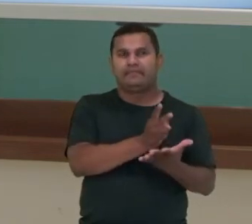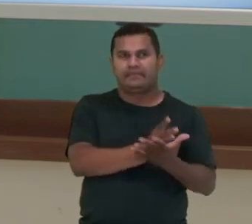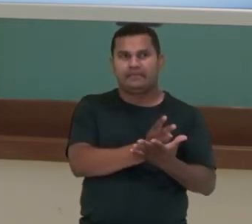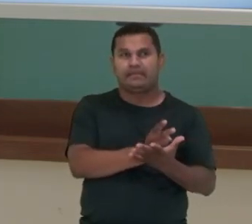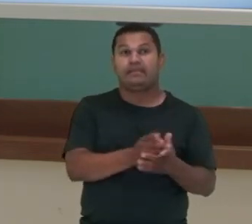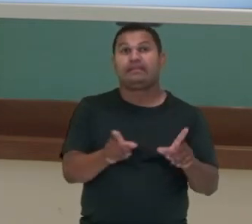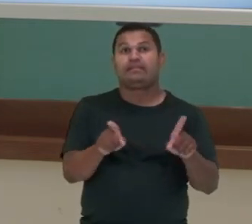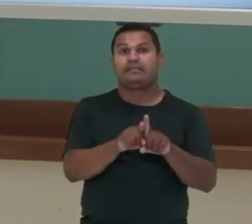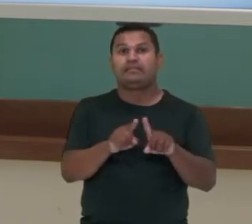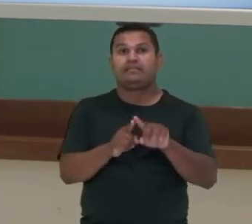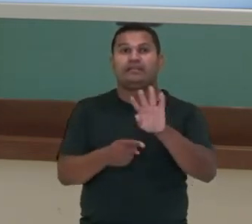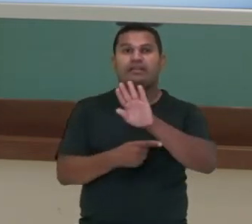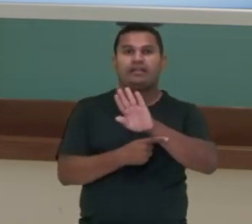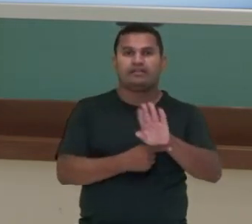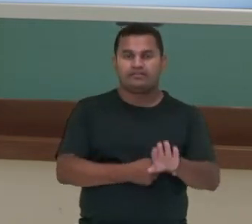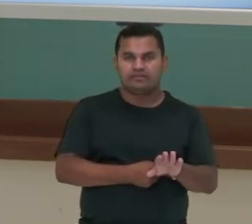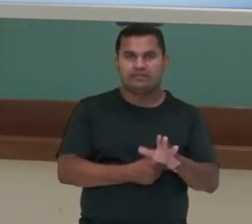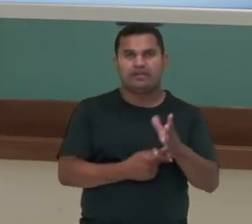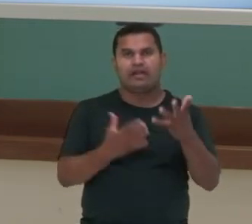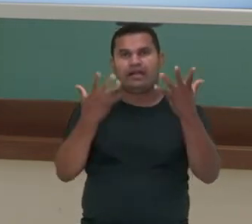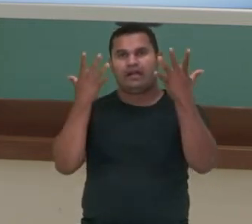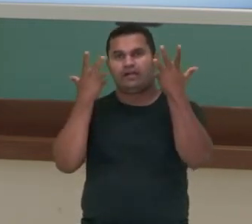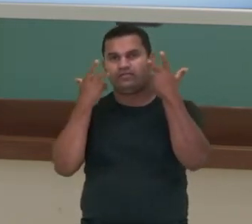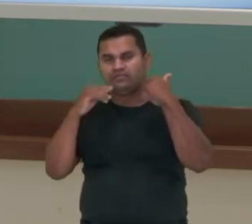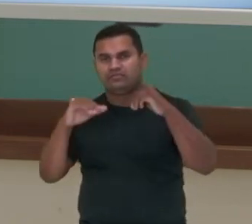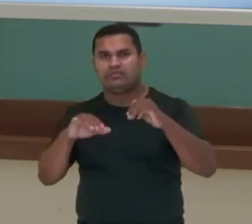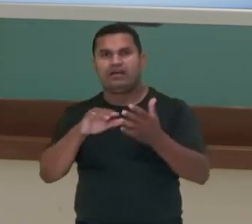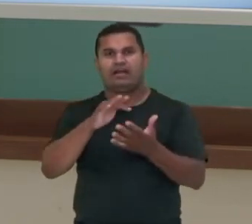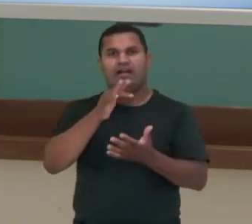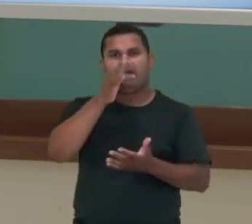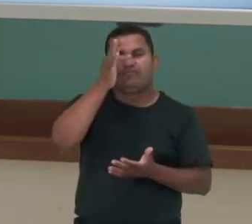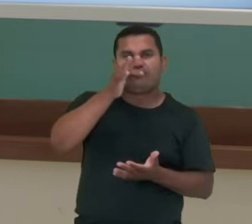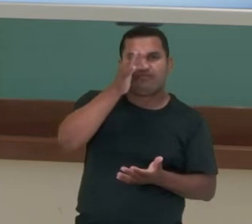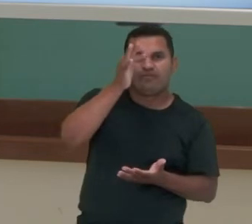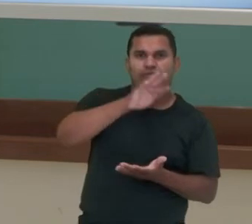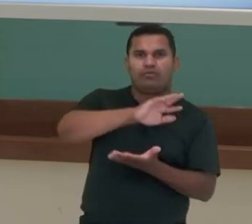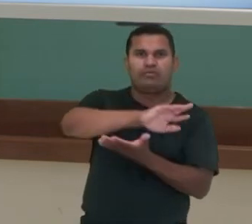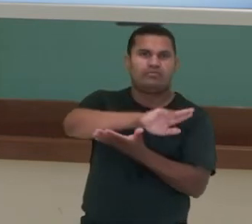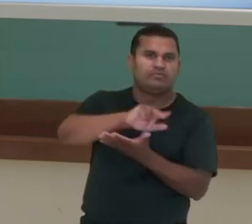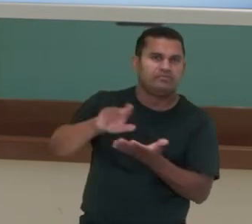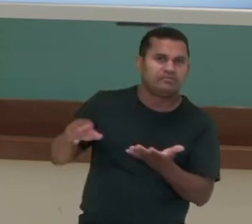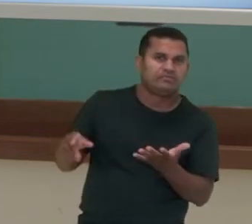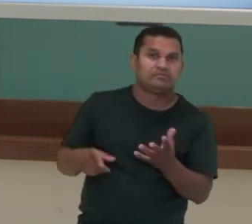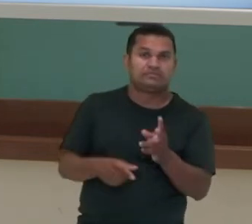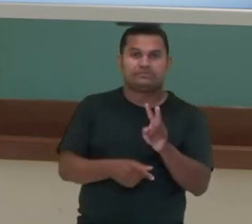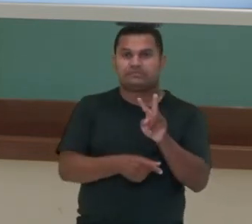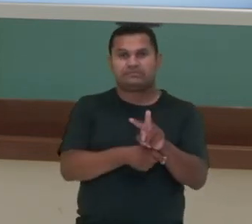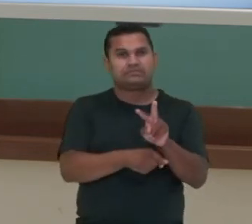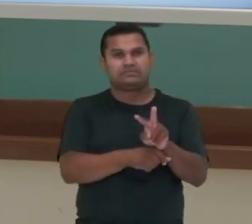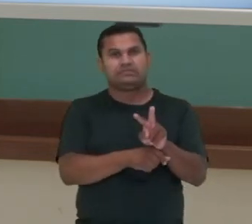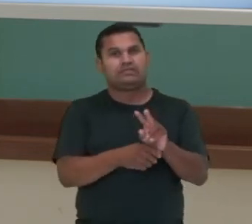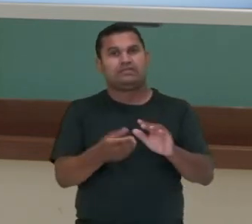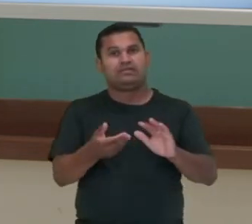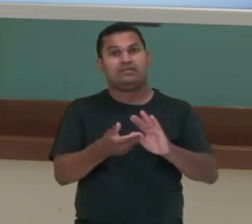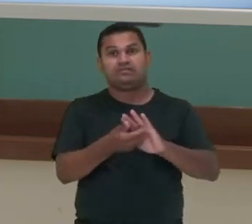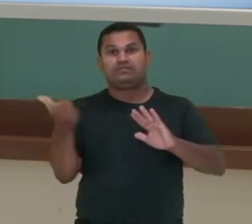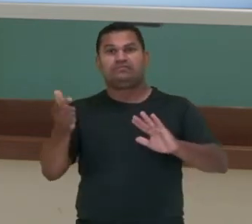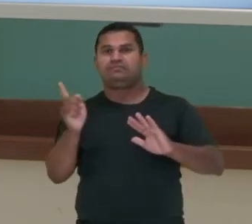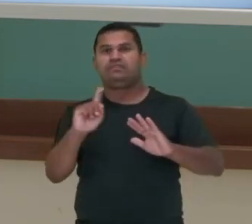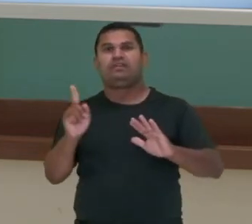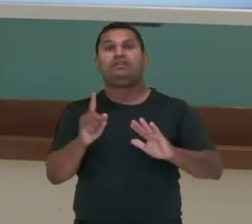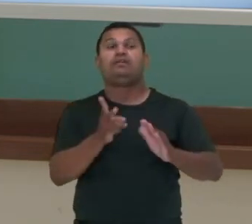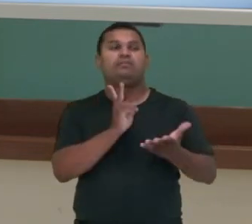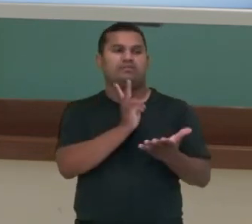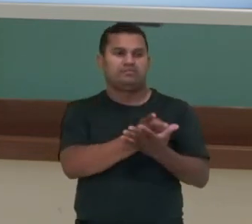ali, variedade de tipos, né, de plantas ou de animais que ocupam essas áreas. Então é bem importante